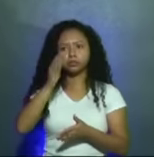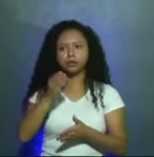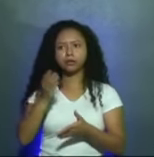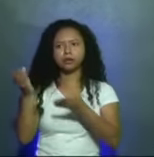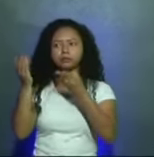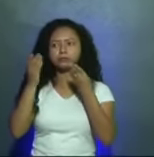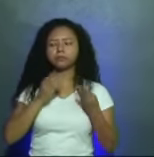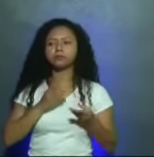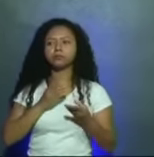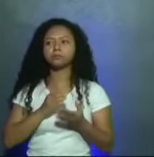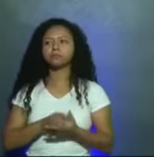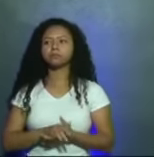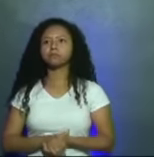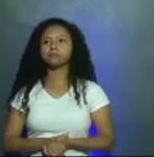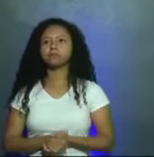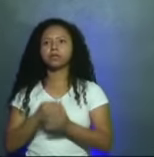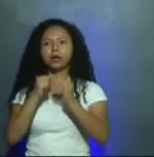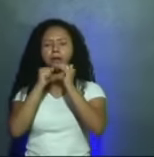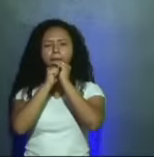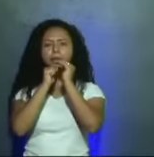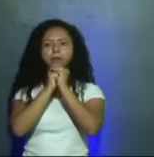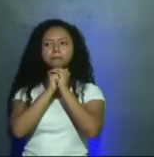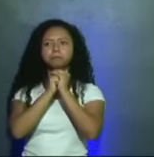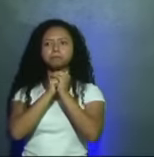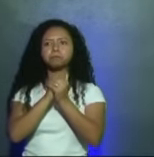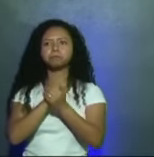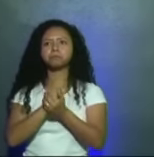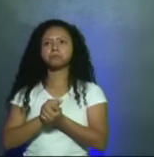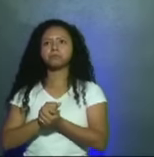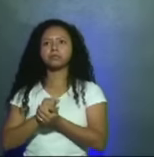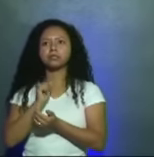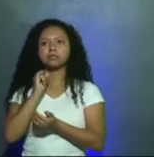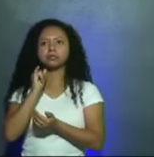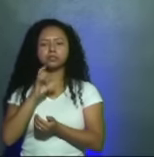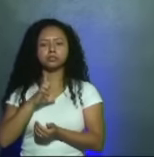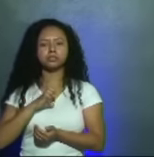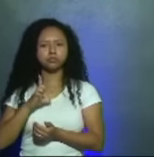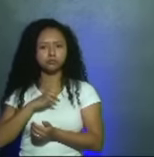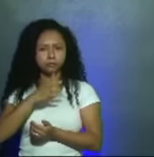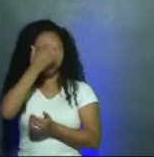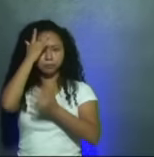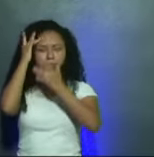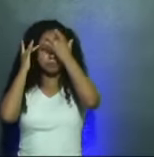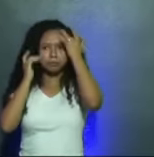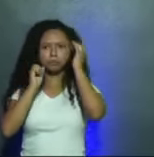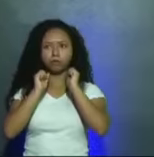irmã. Amém. Se tiver mais alguém, já podem vir chegando aqui.